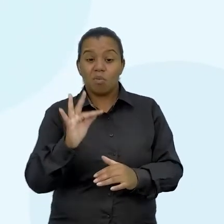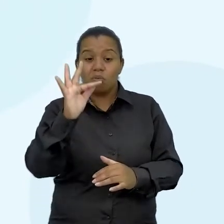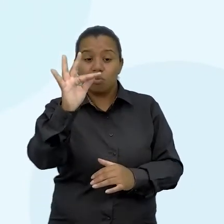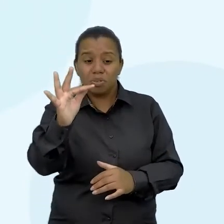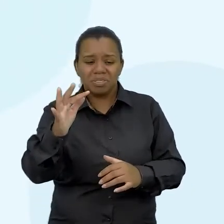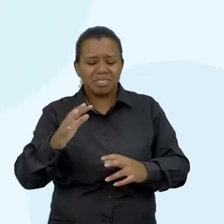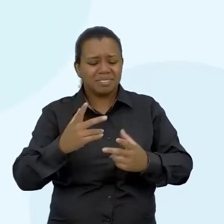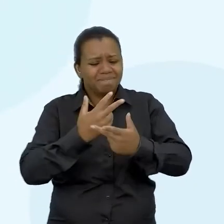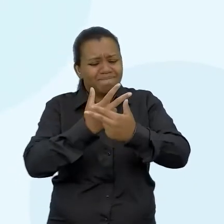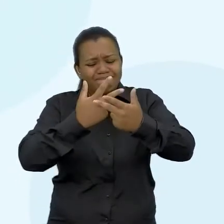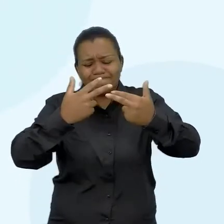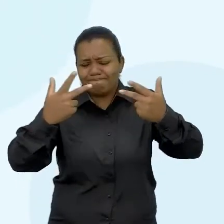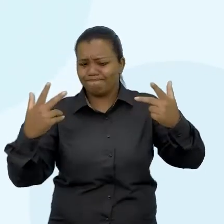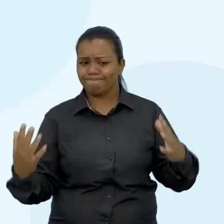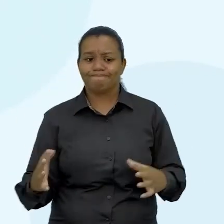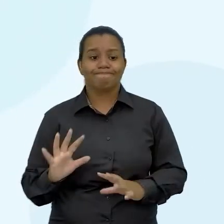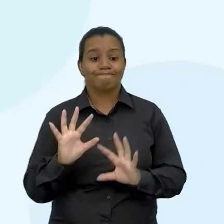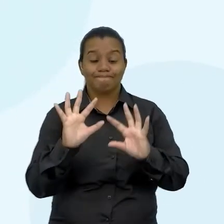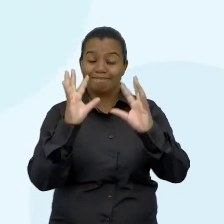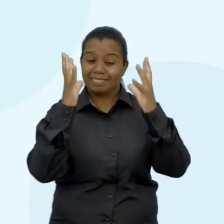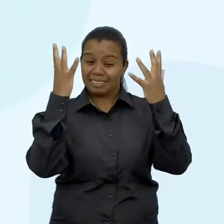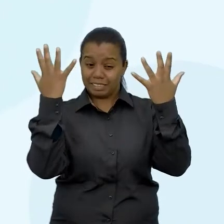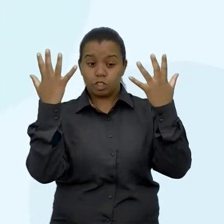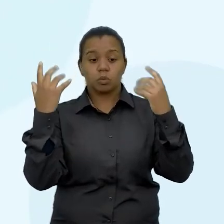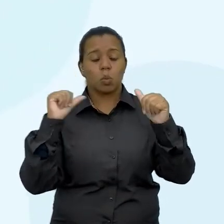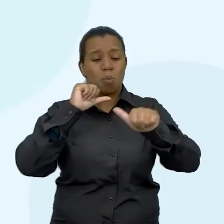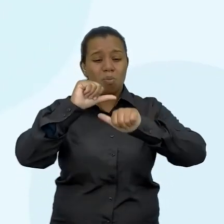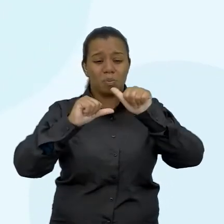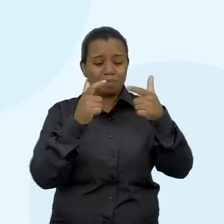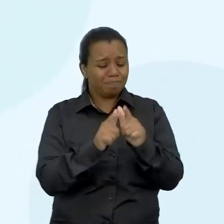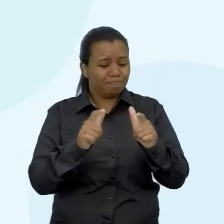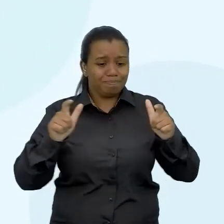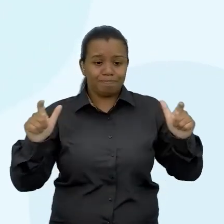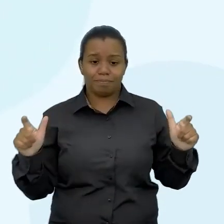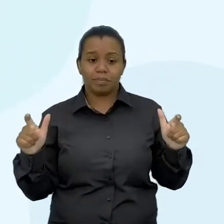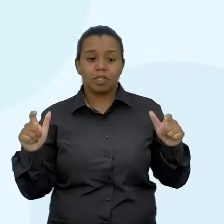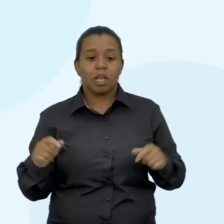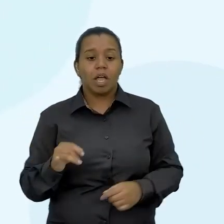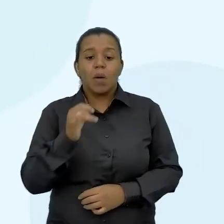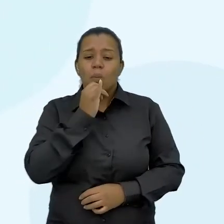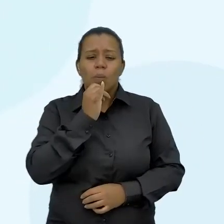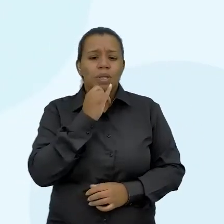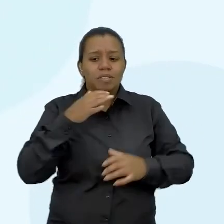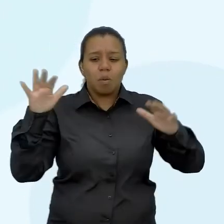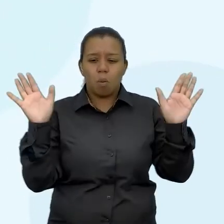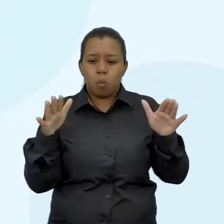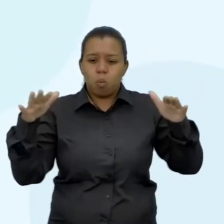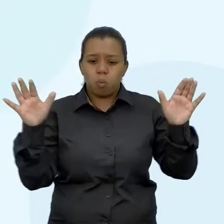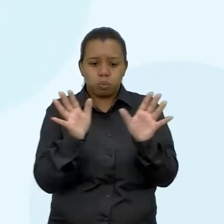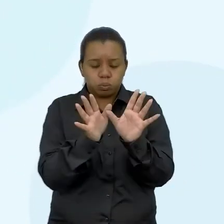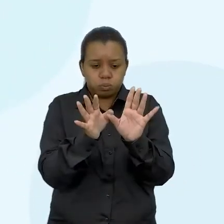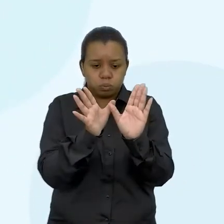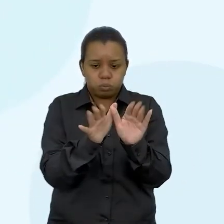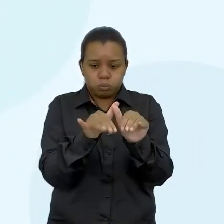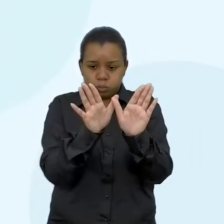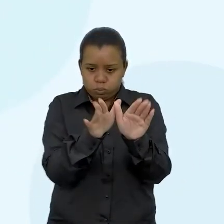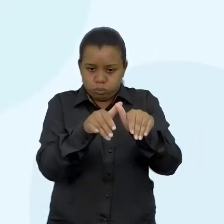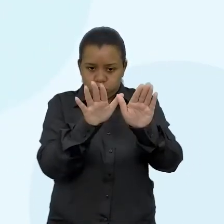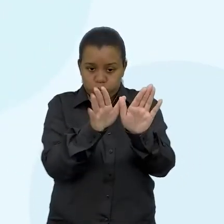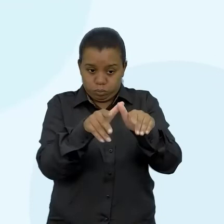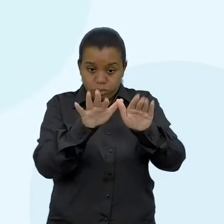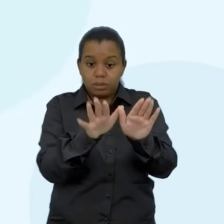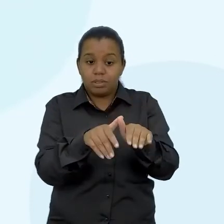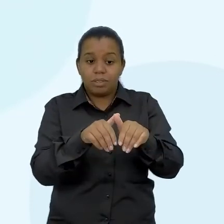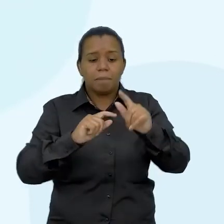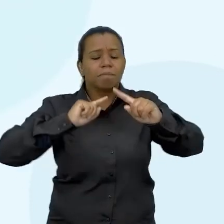e desconhecidas com o passar do tempo. É como se o bater das asas de uma borboleta no Brasil causasse